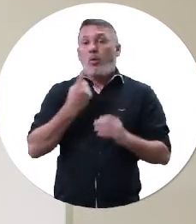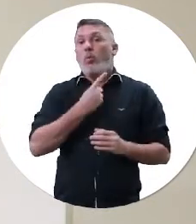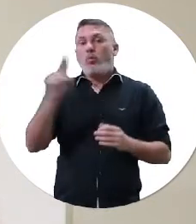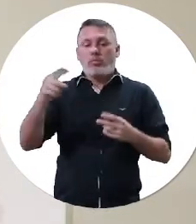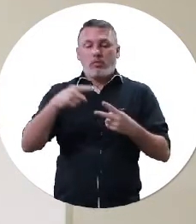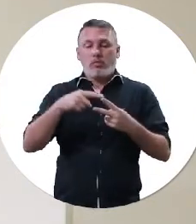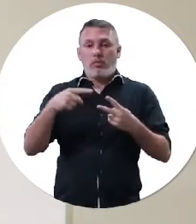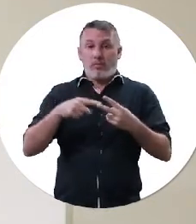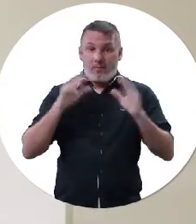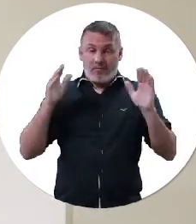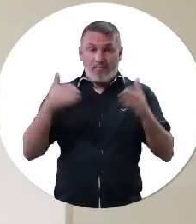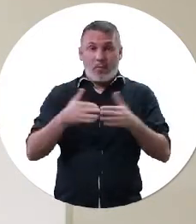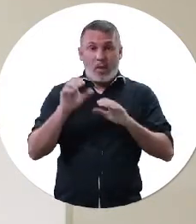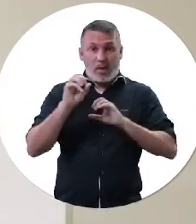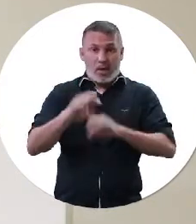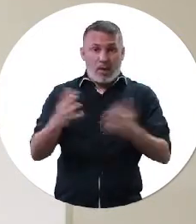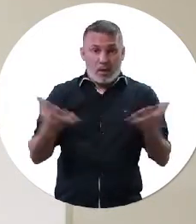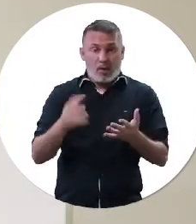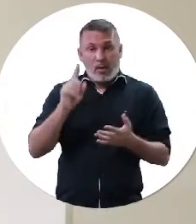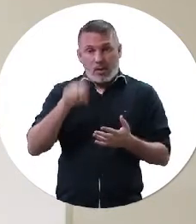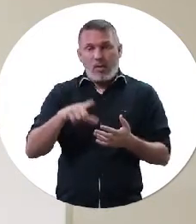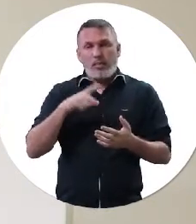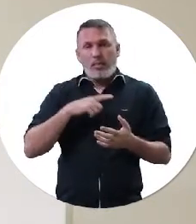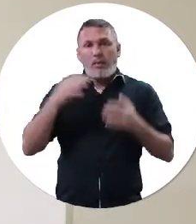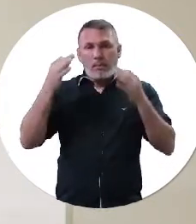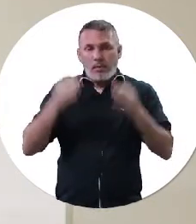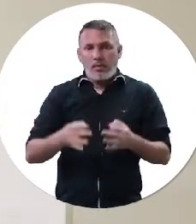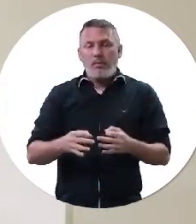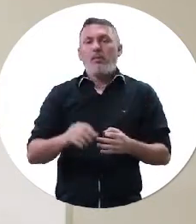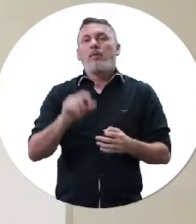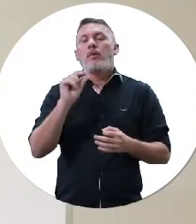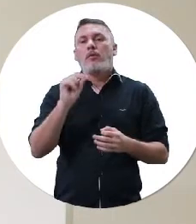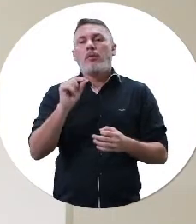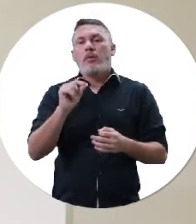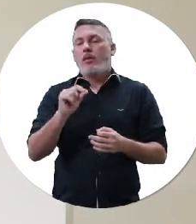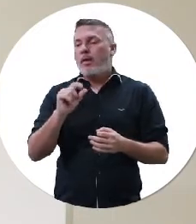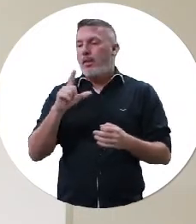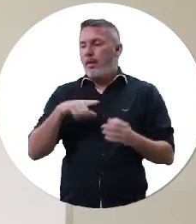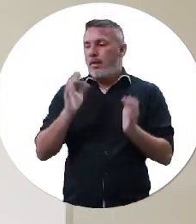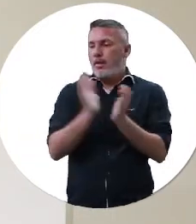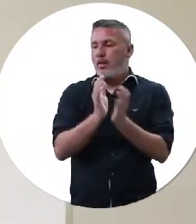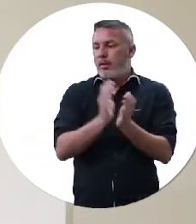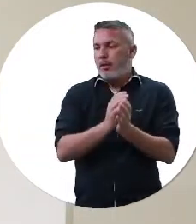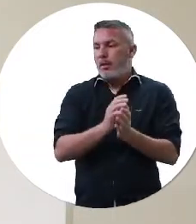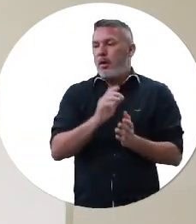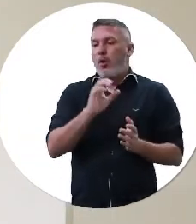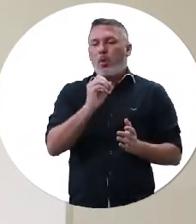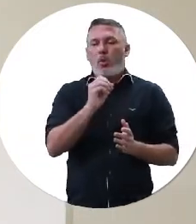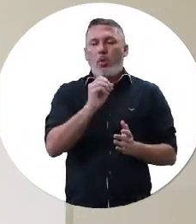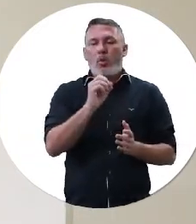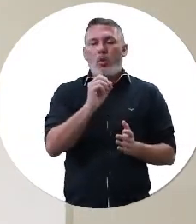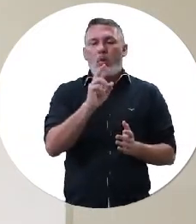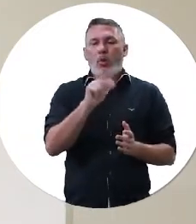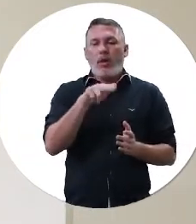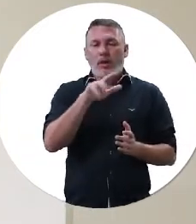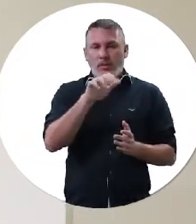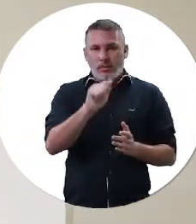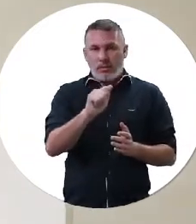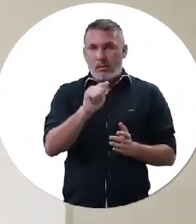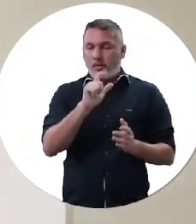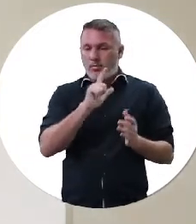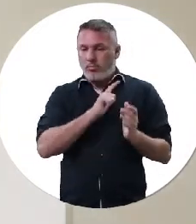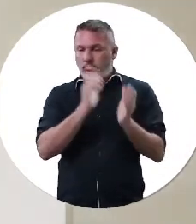aleto orgânico e a nitrila. Aleto orgânico, pessoal, tem como estrutura Toda vez que eu tiver um